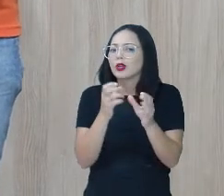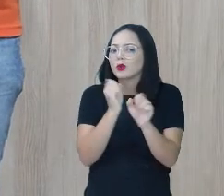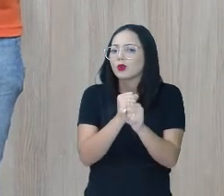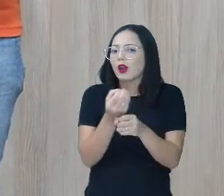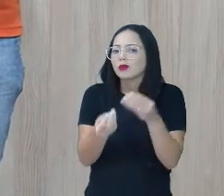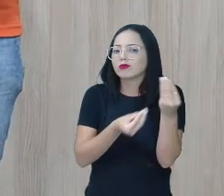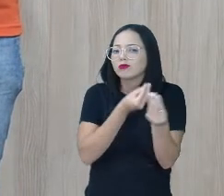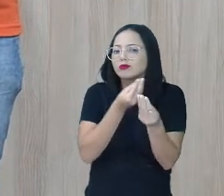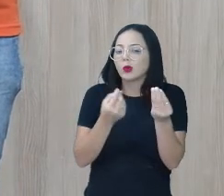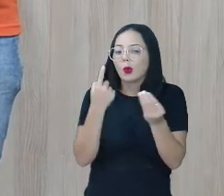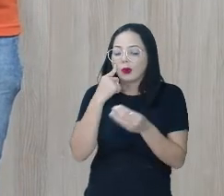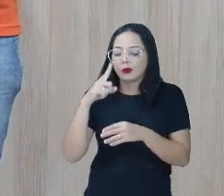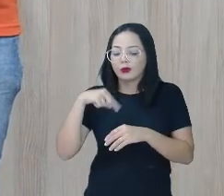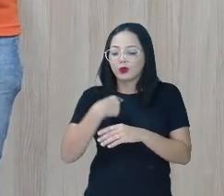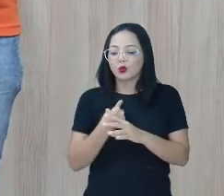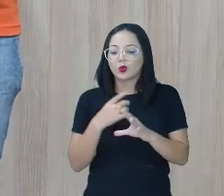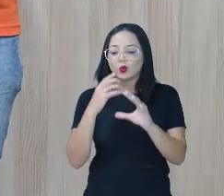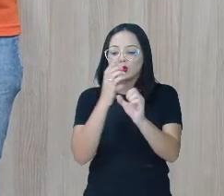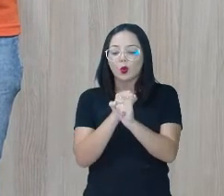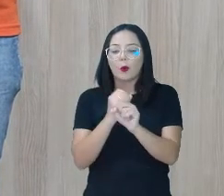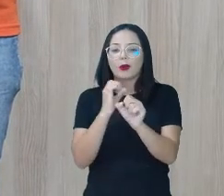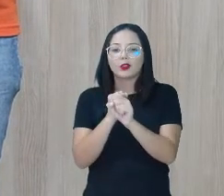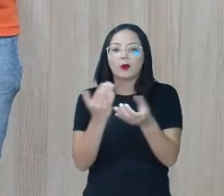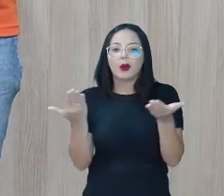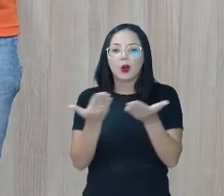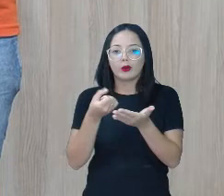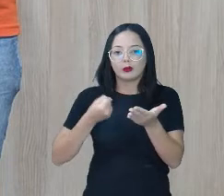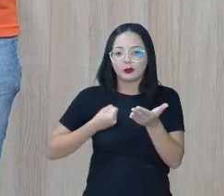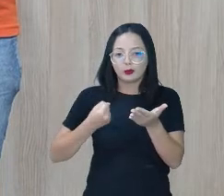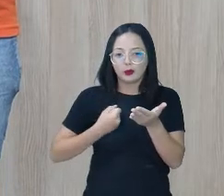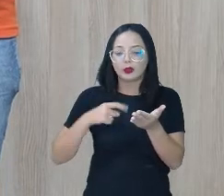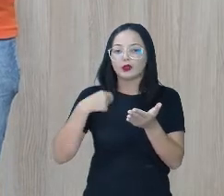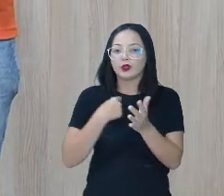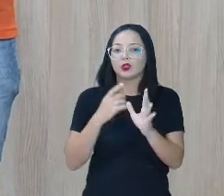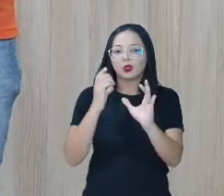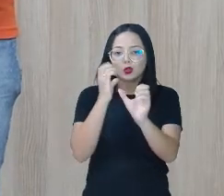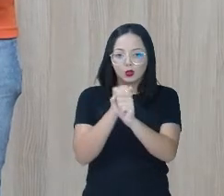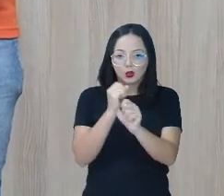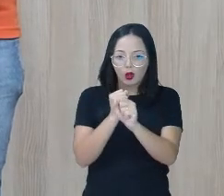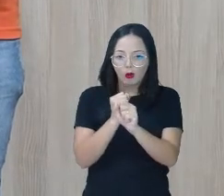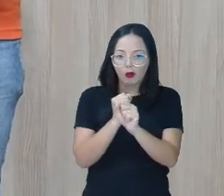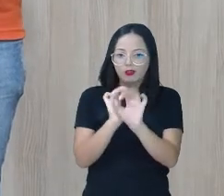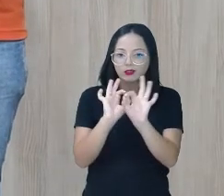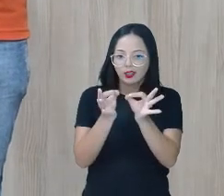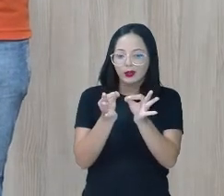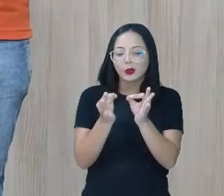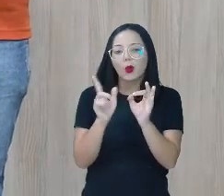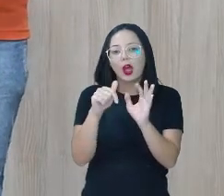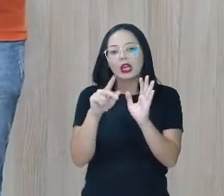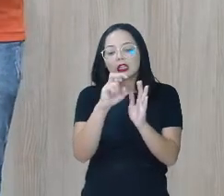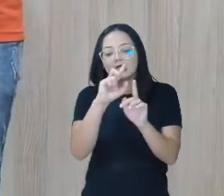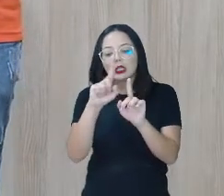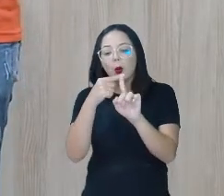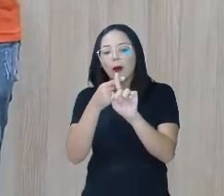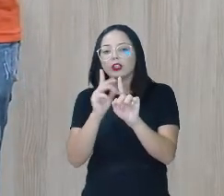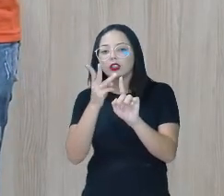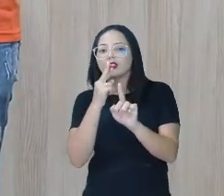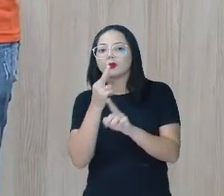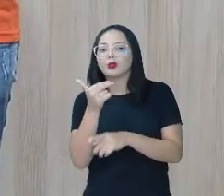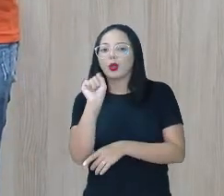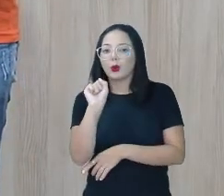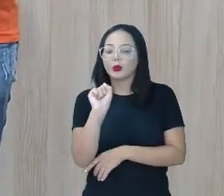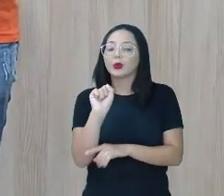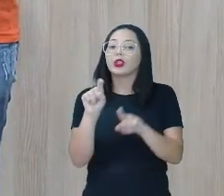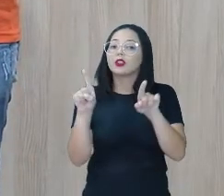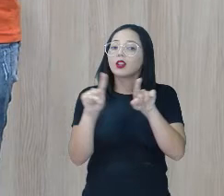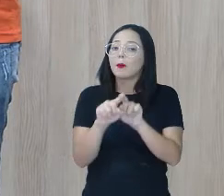A gente soma essa parte aí numérica, né, a parte dos coeficientes, 5 mais 3 é igual a 8,